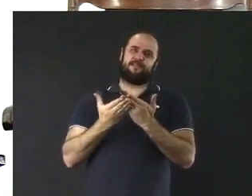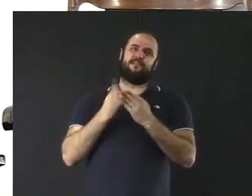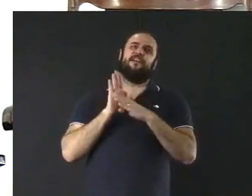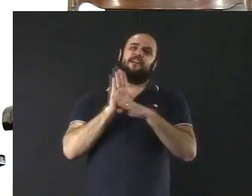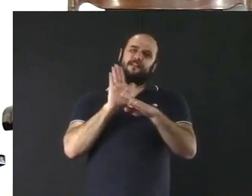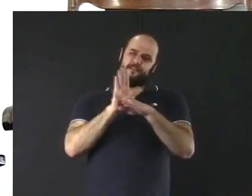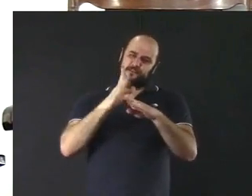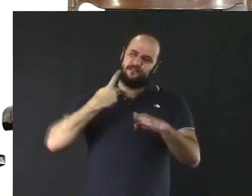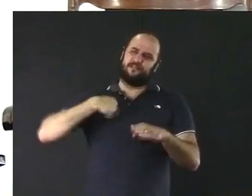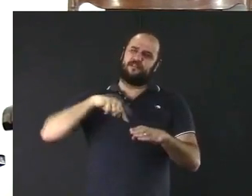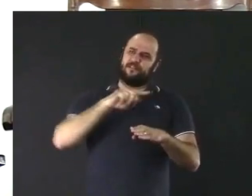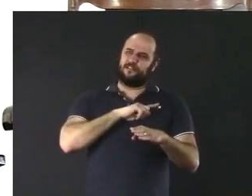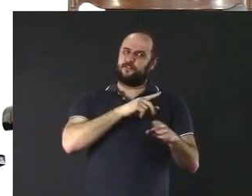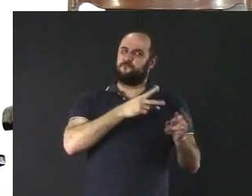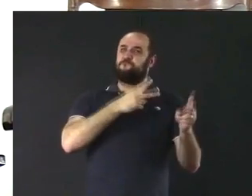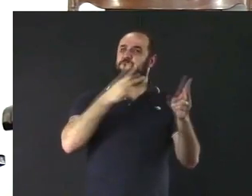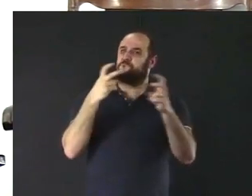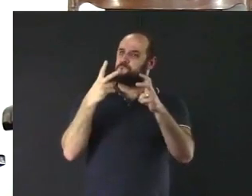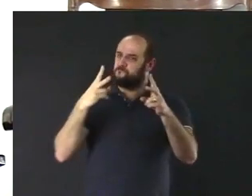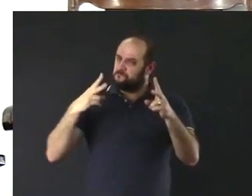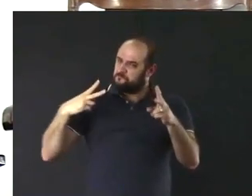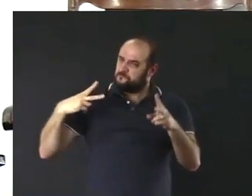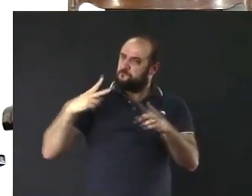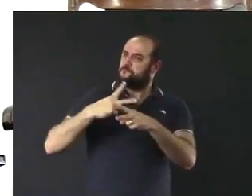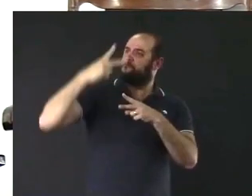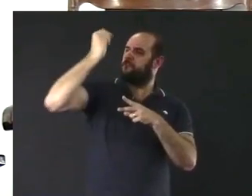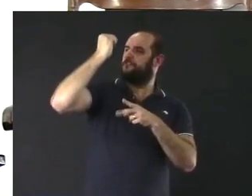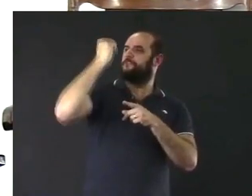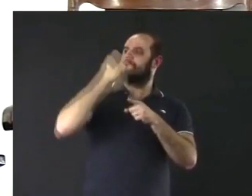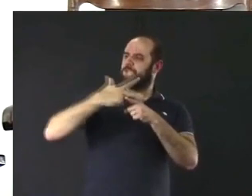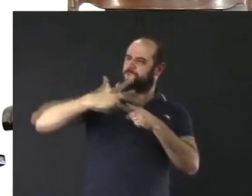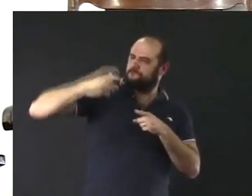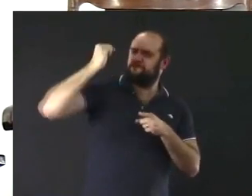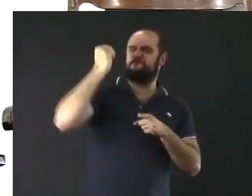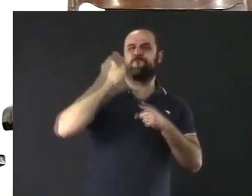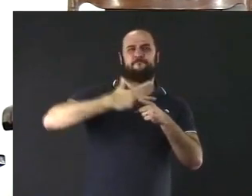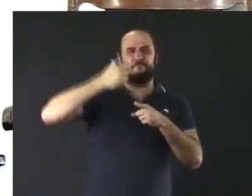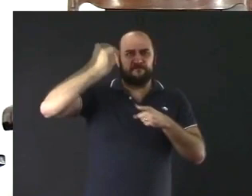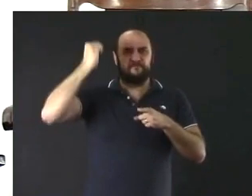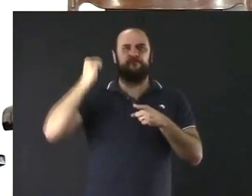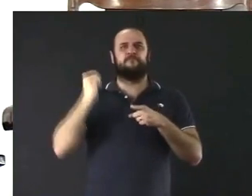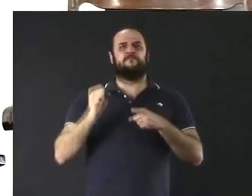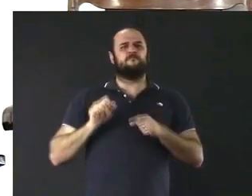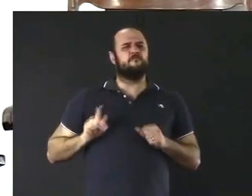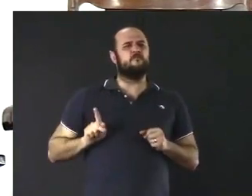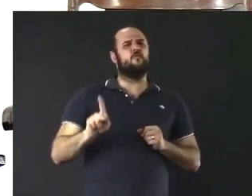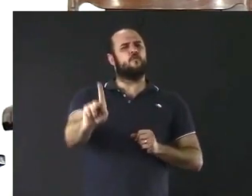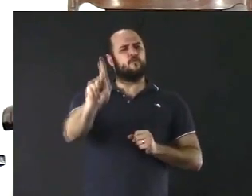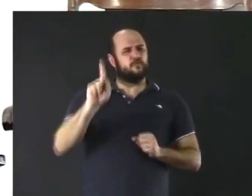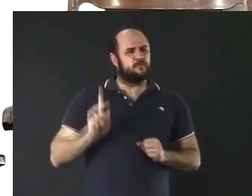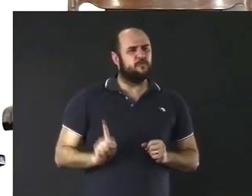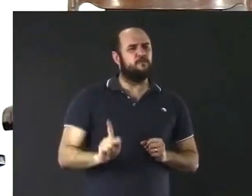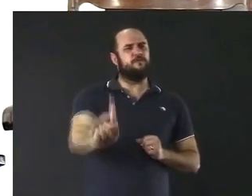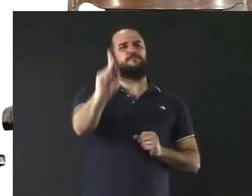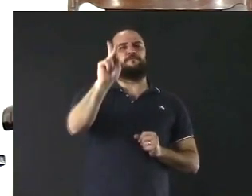ajuda a perseverar, a perseverar. E esse é o